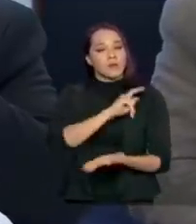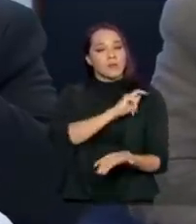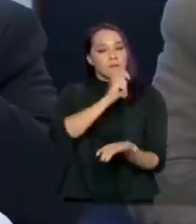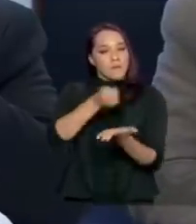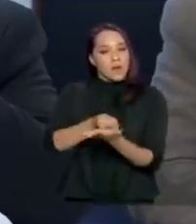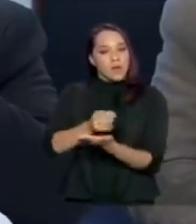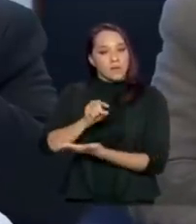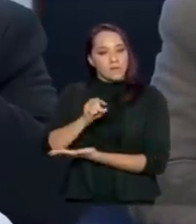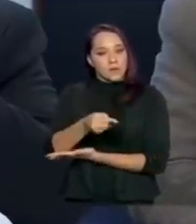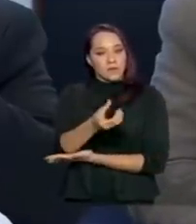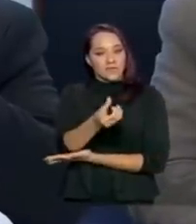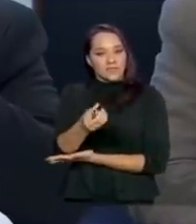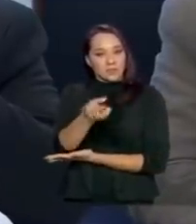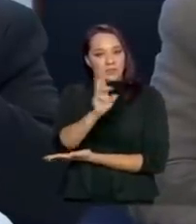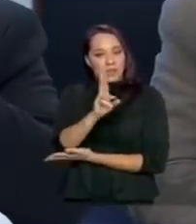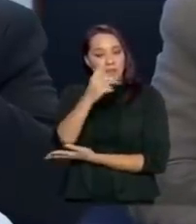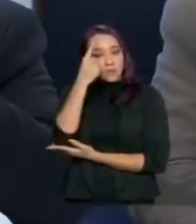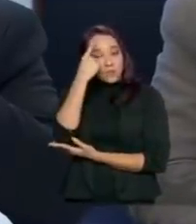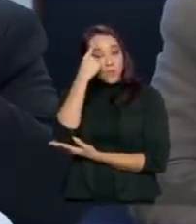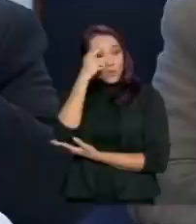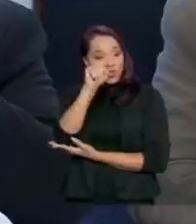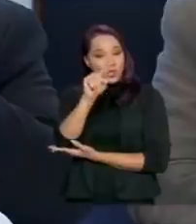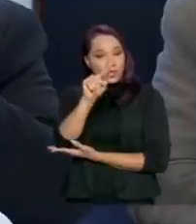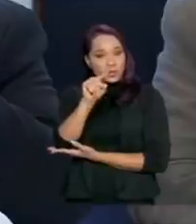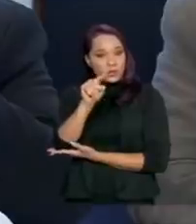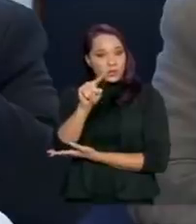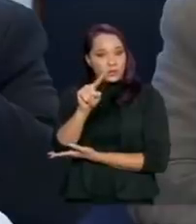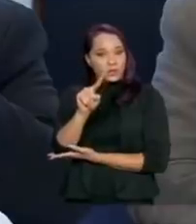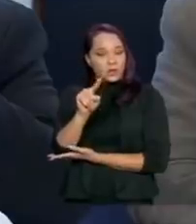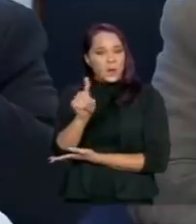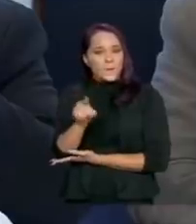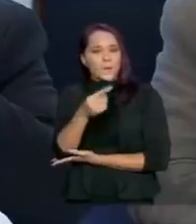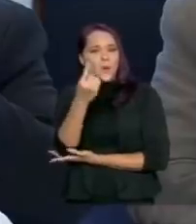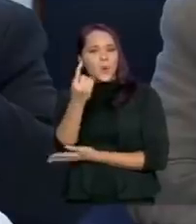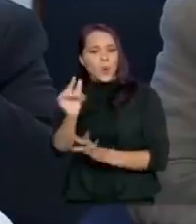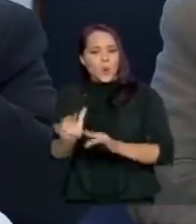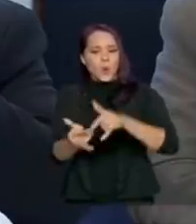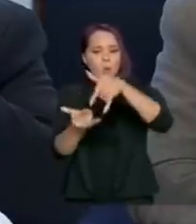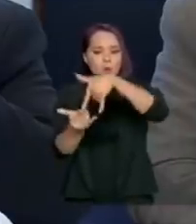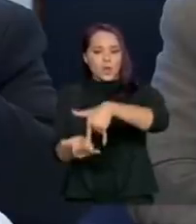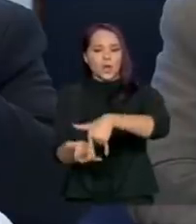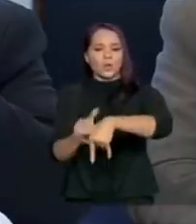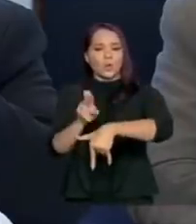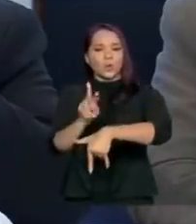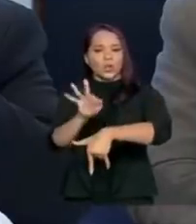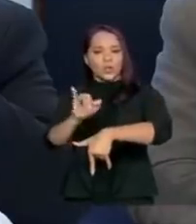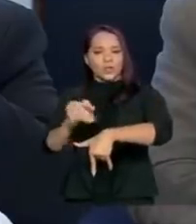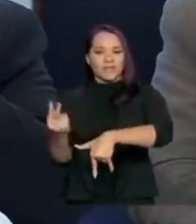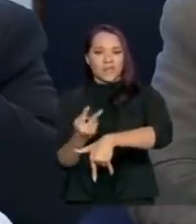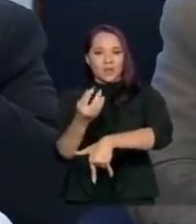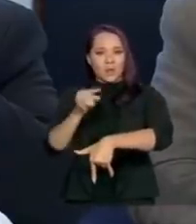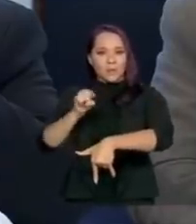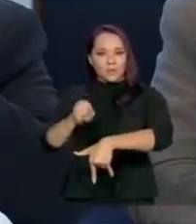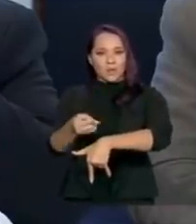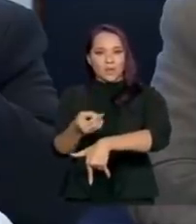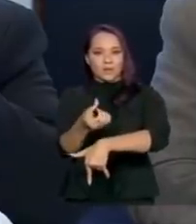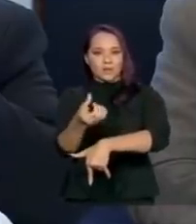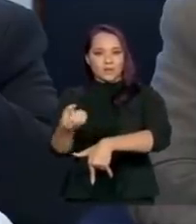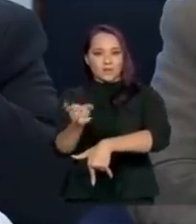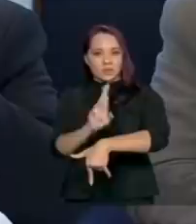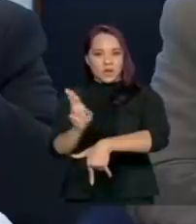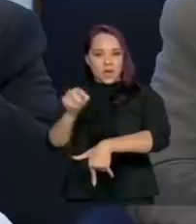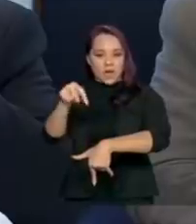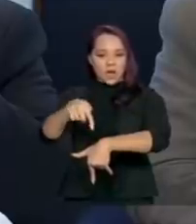R$ 1.600 por dia para cada leito de UTI com novas